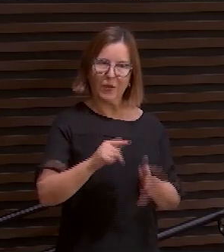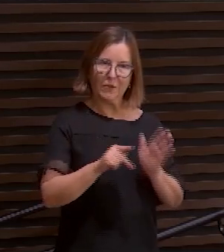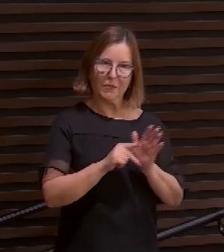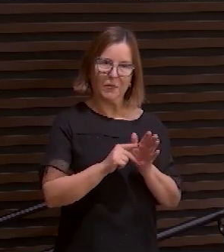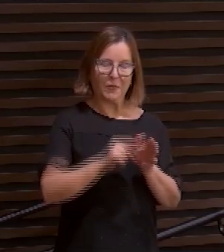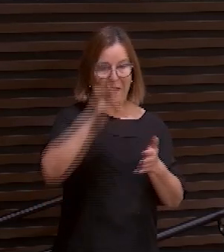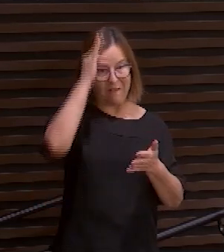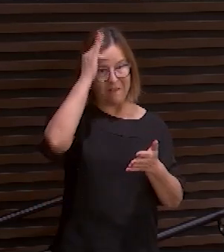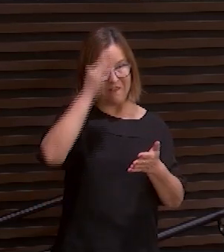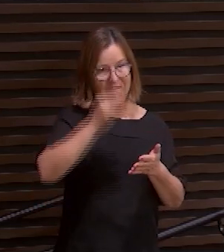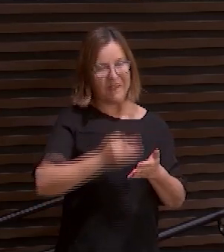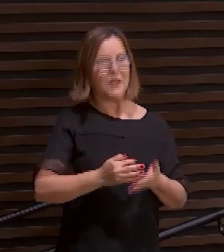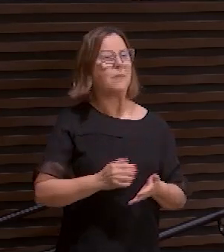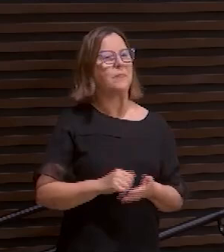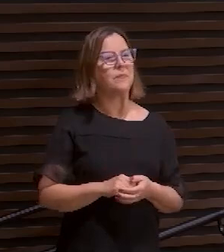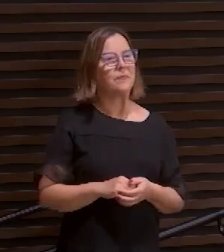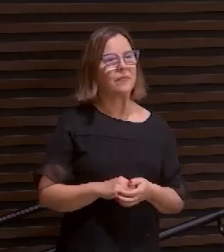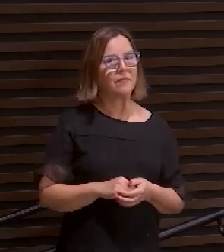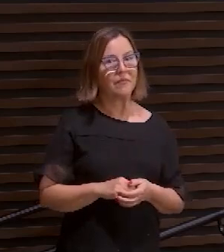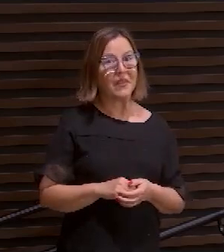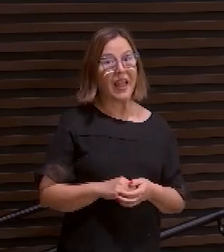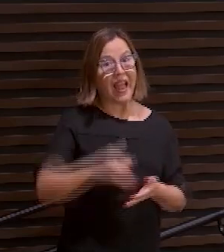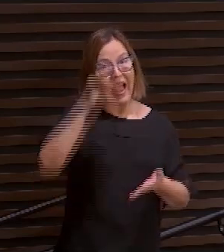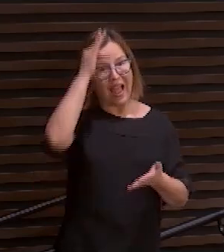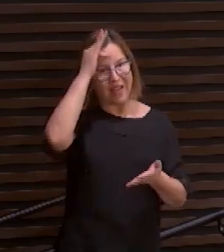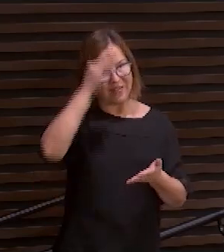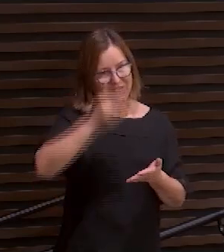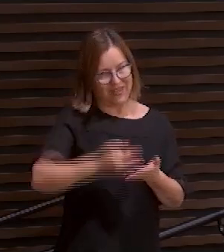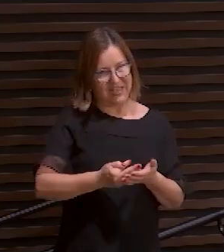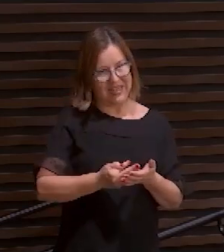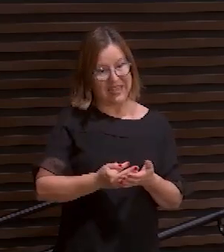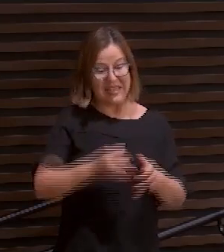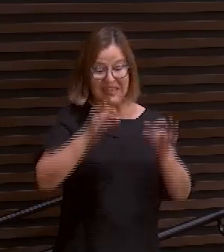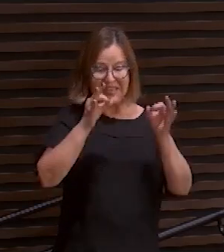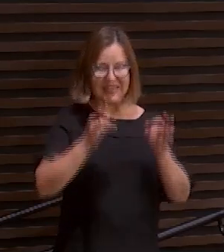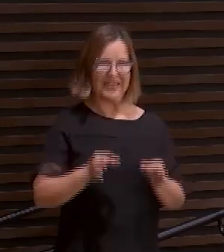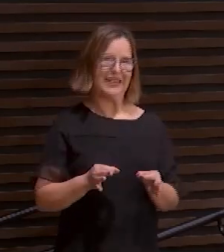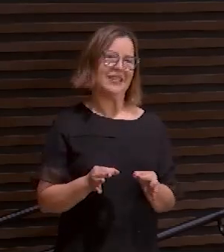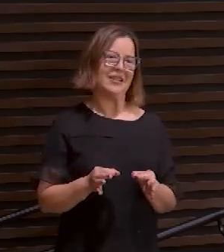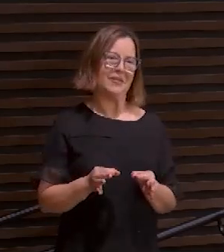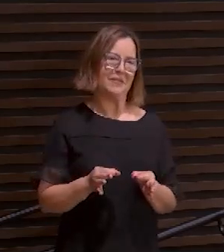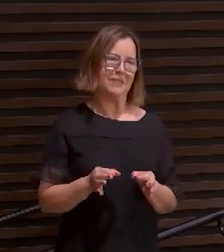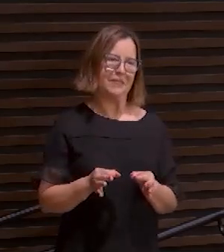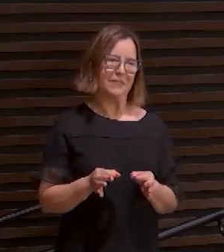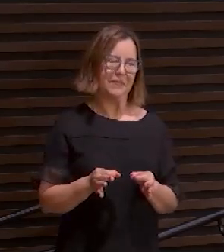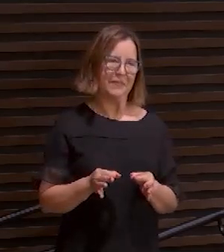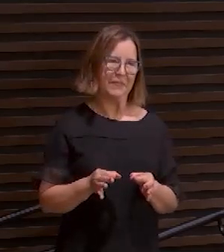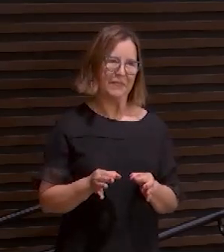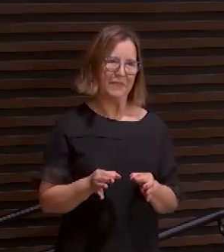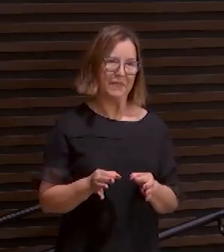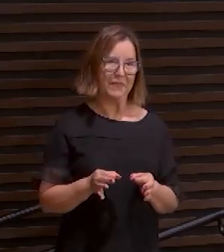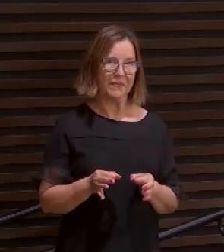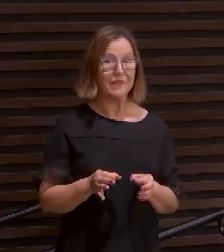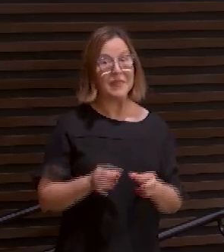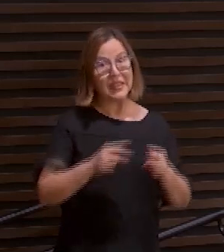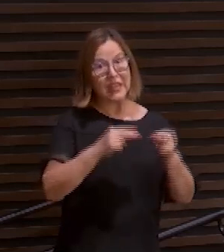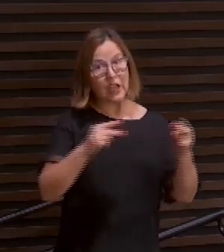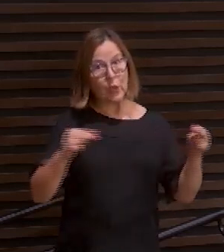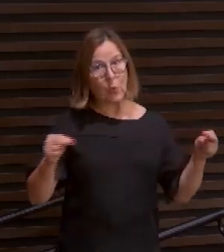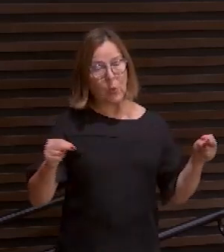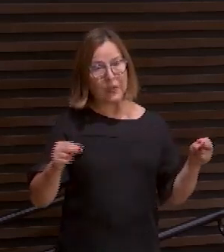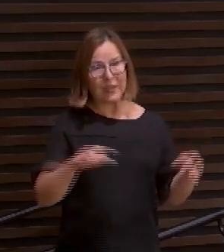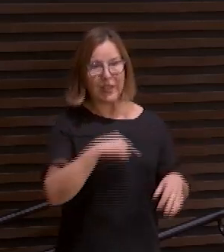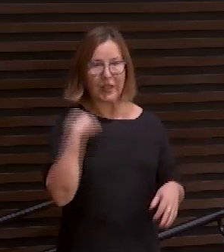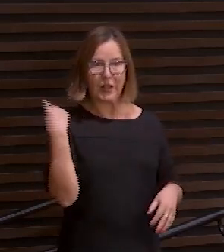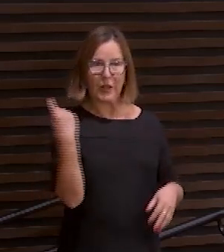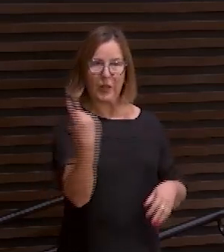alma. Ora, a fé é a certeza de coisas que se